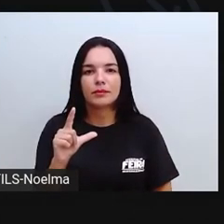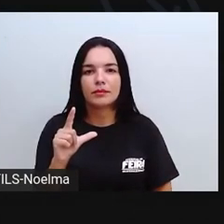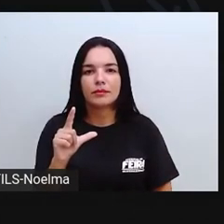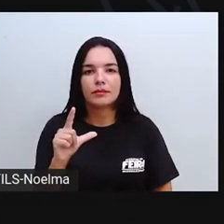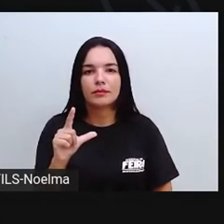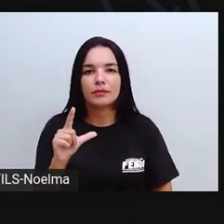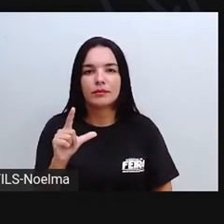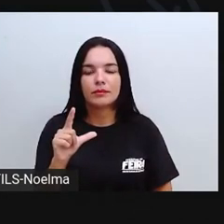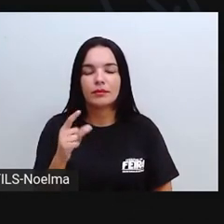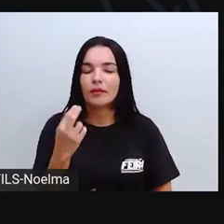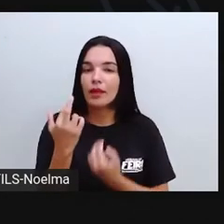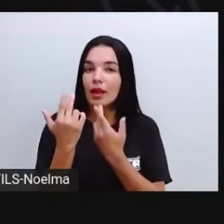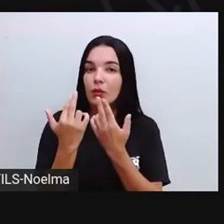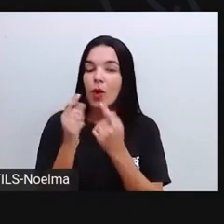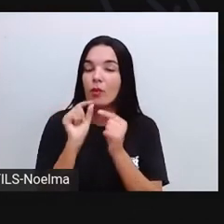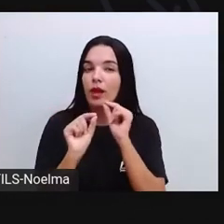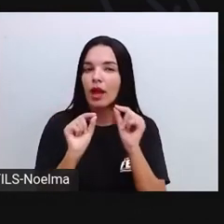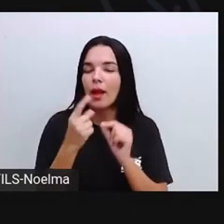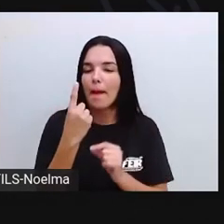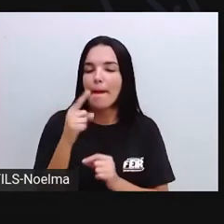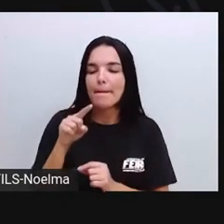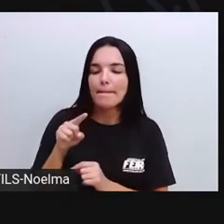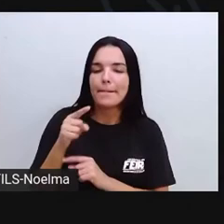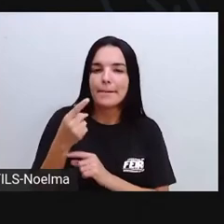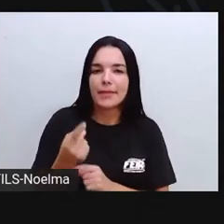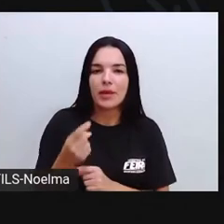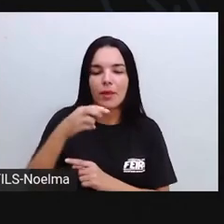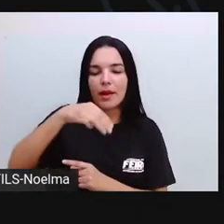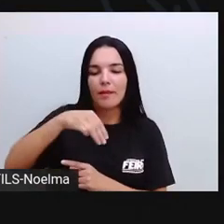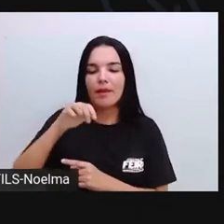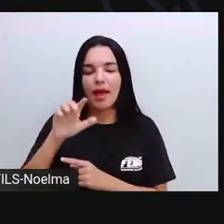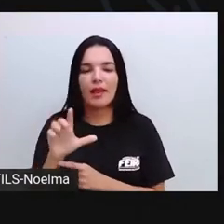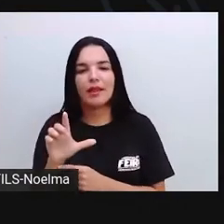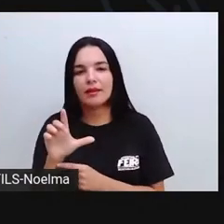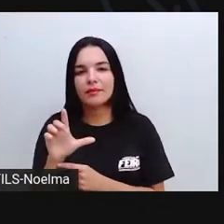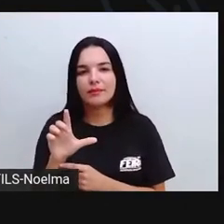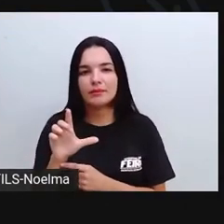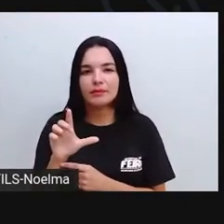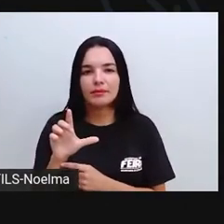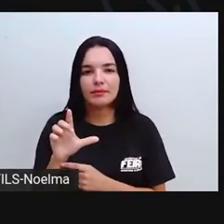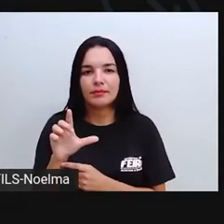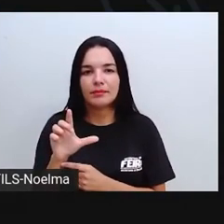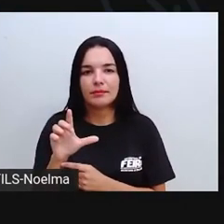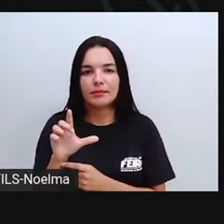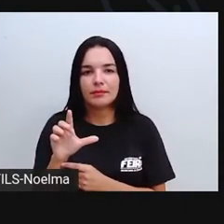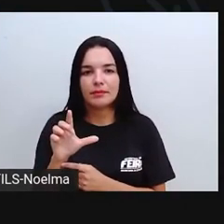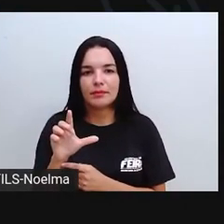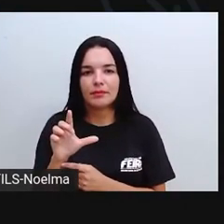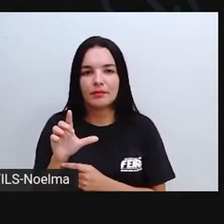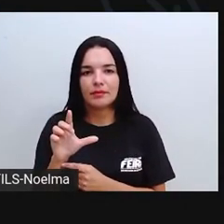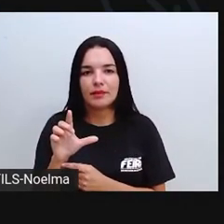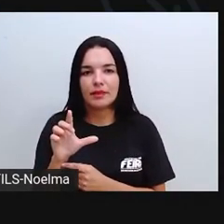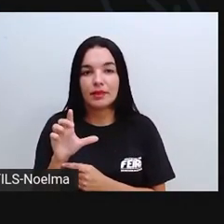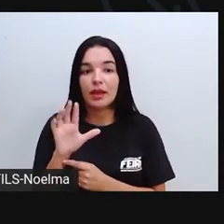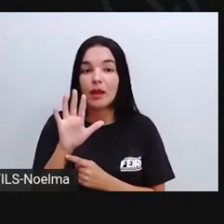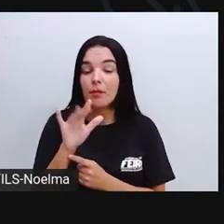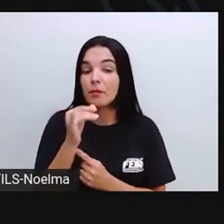1 litro, que equivale a 1.000 ml, certo? E se a gente fosse utilizar